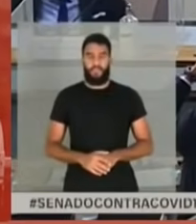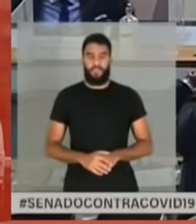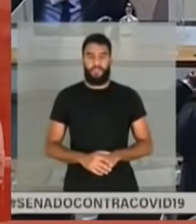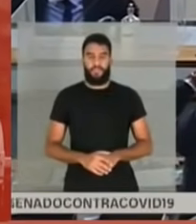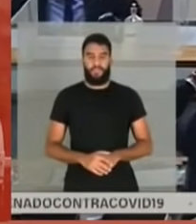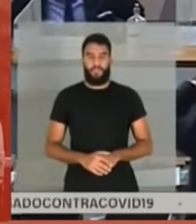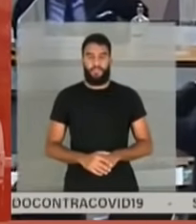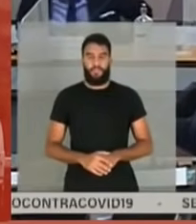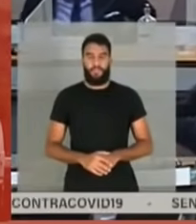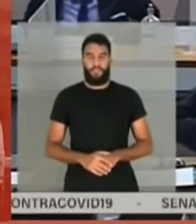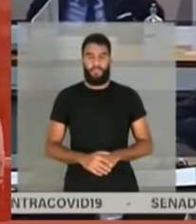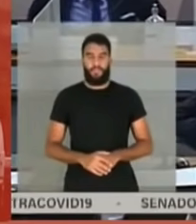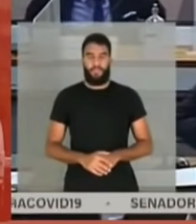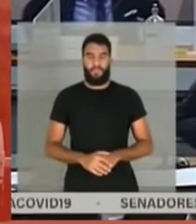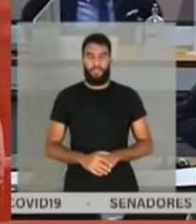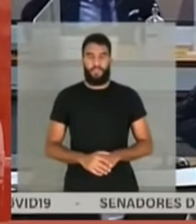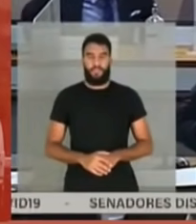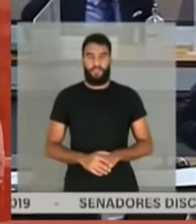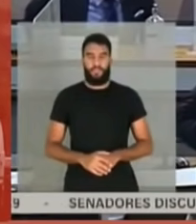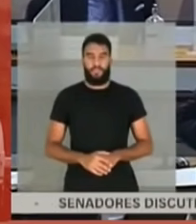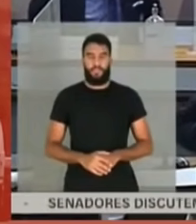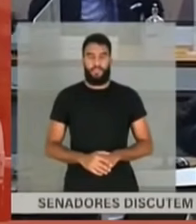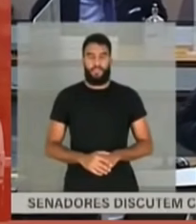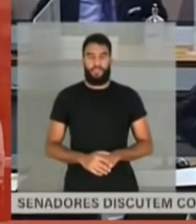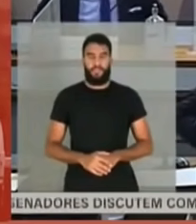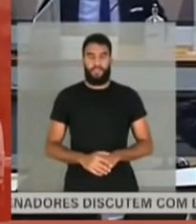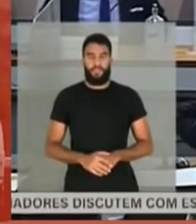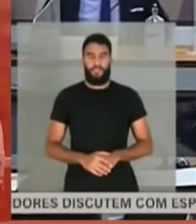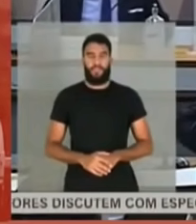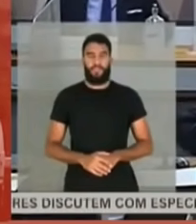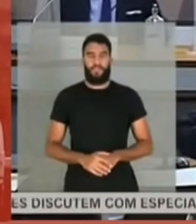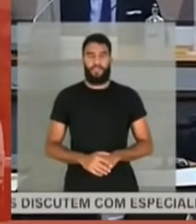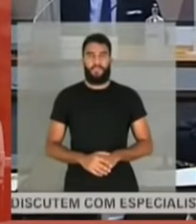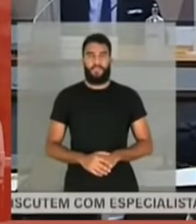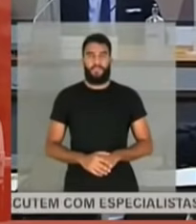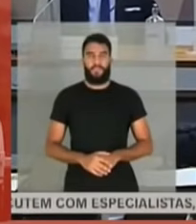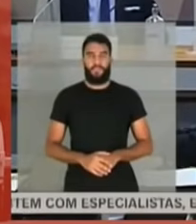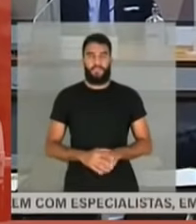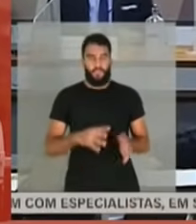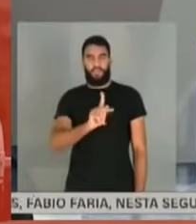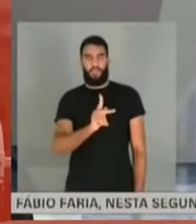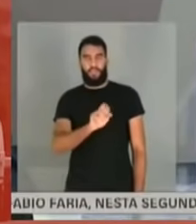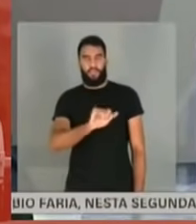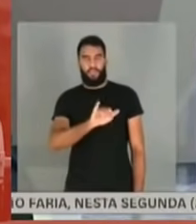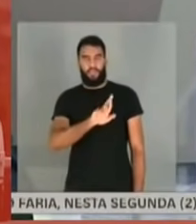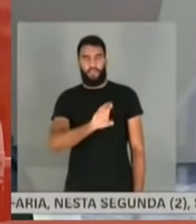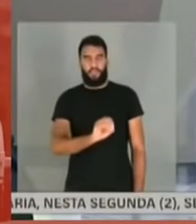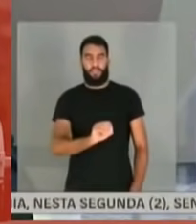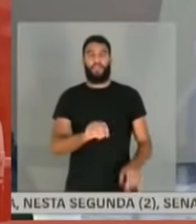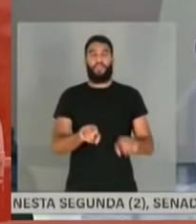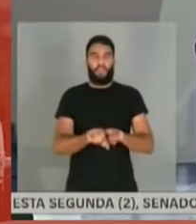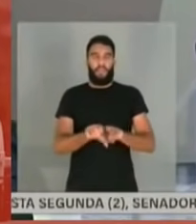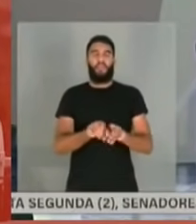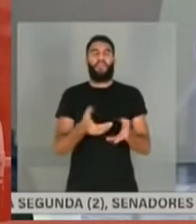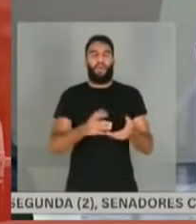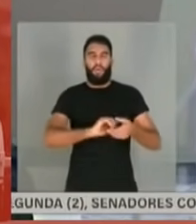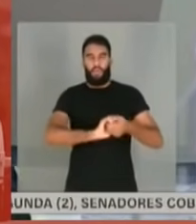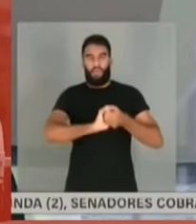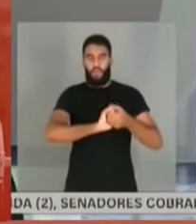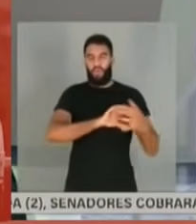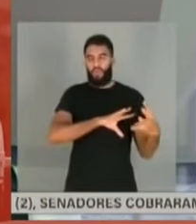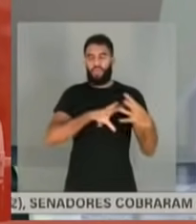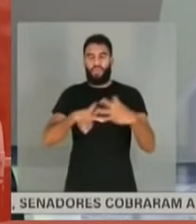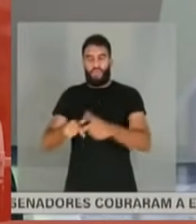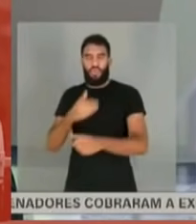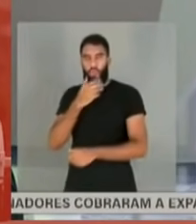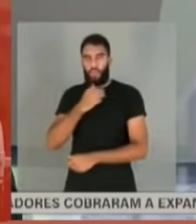dizer, uma situação em que eu diria que começa a haver uma disputa entre o